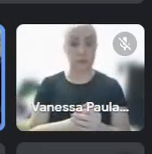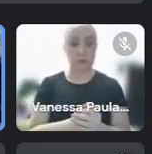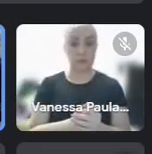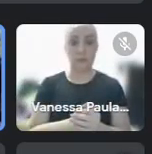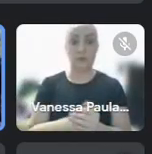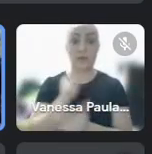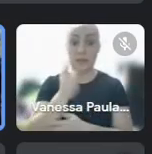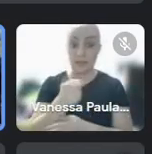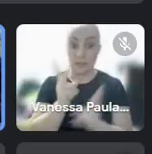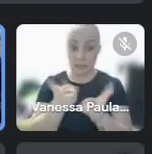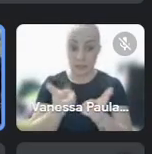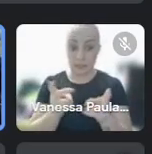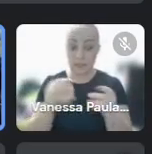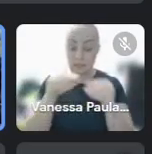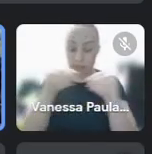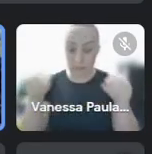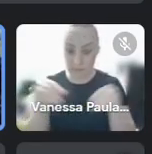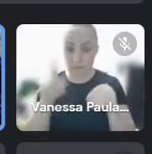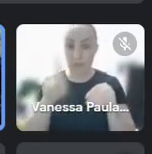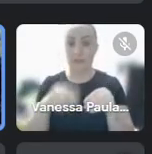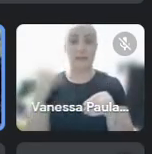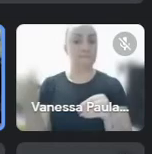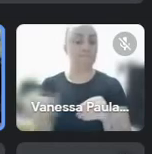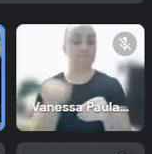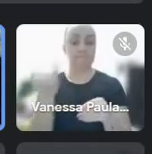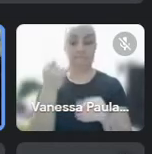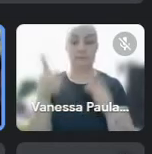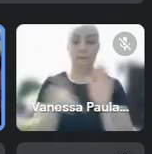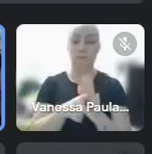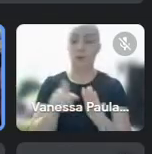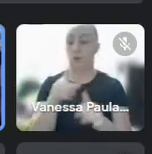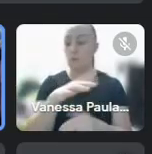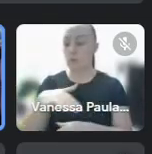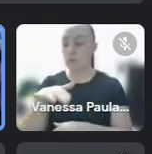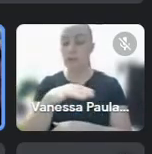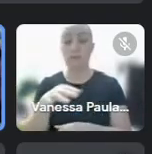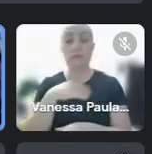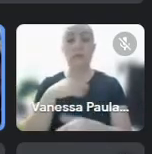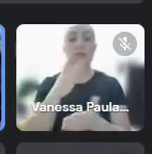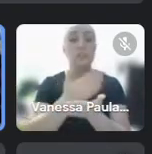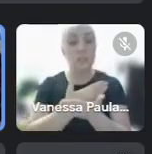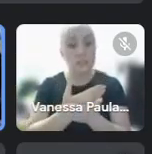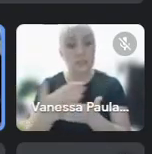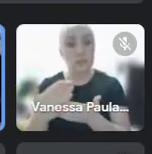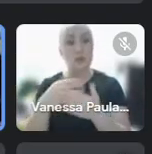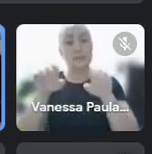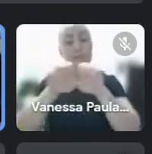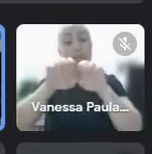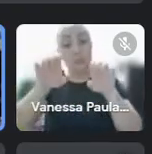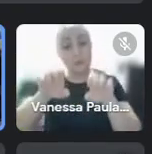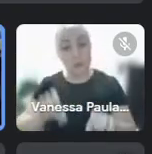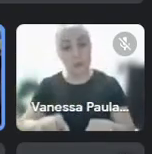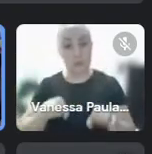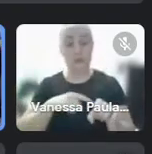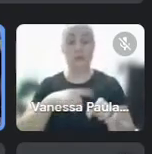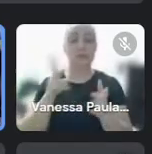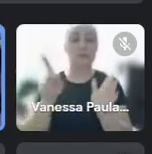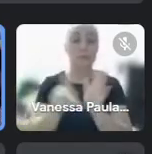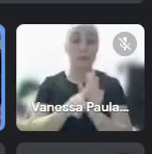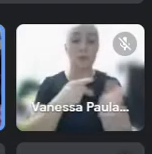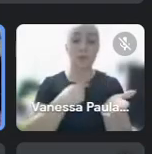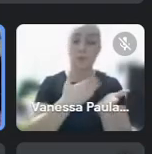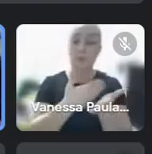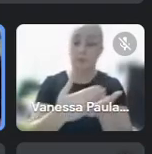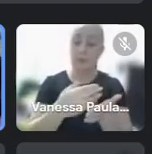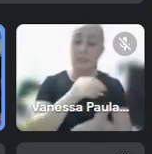Esse sedimento, ele é fundamental que a gente caracterize ele desde a estrutura da sedimentologia. Você tem que ir